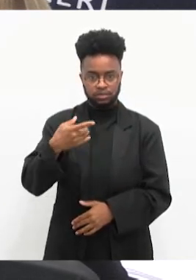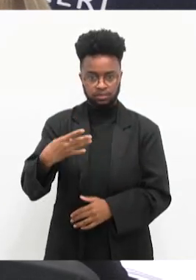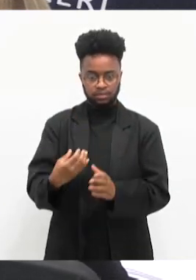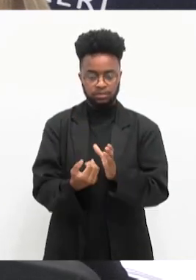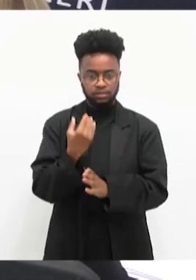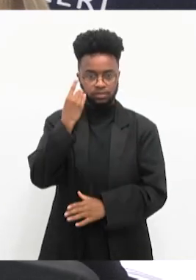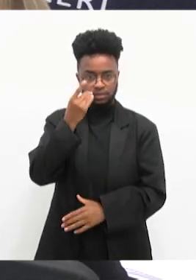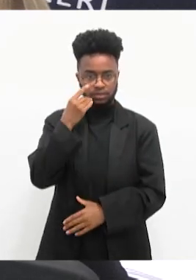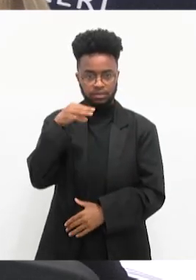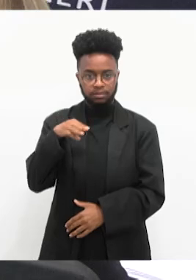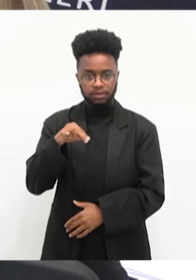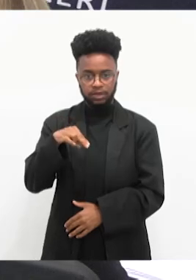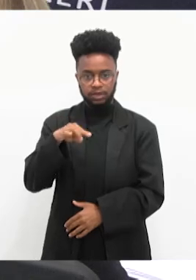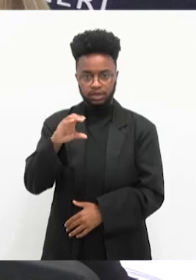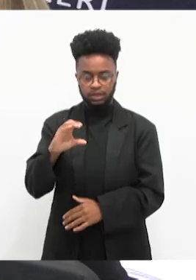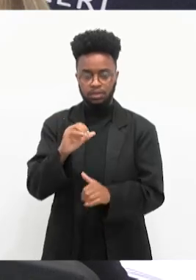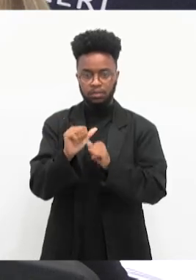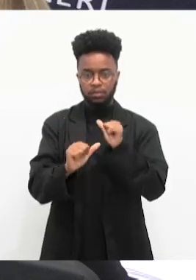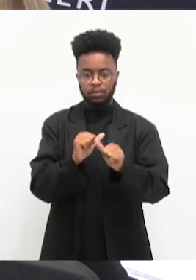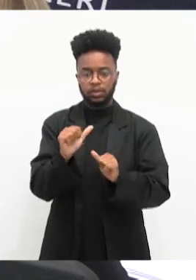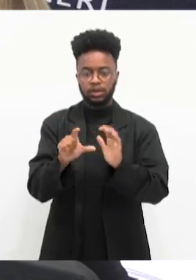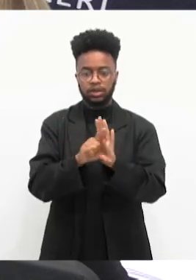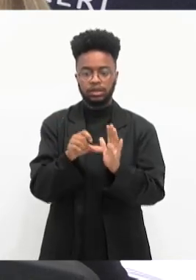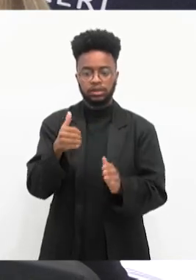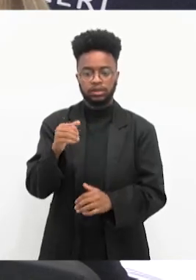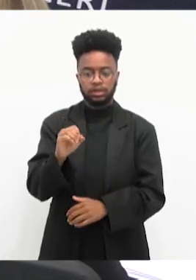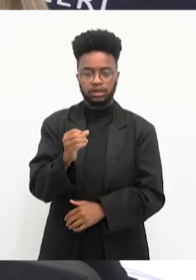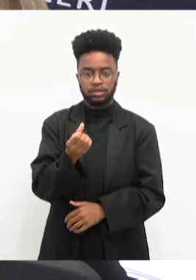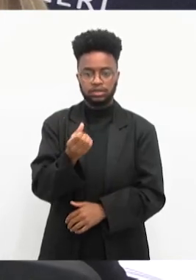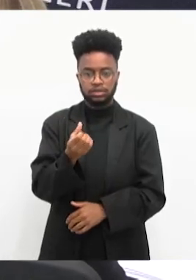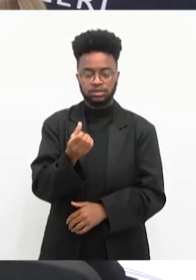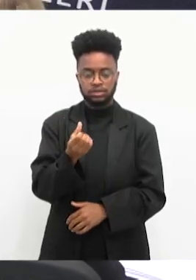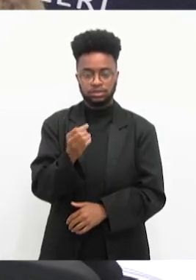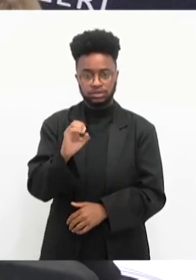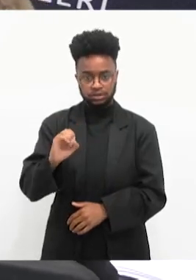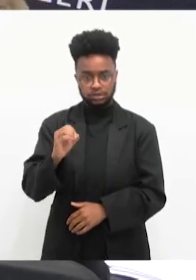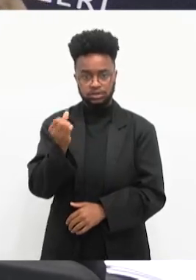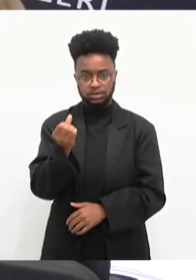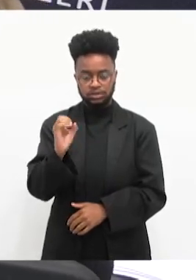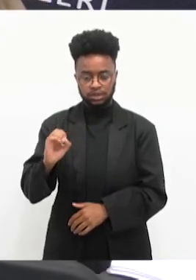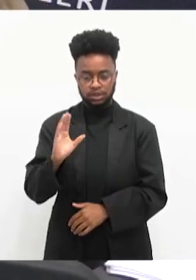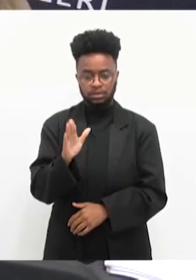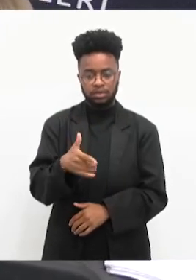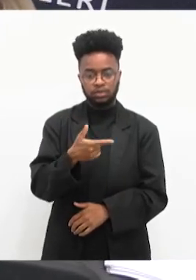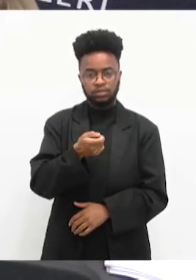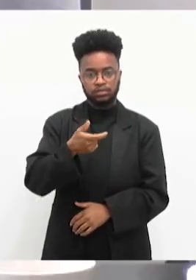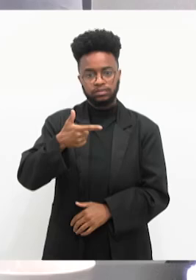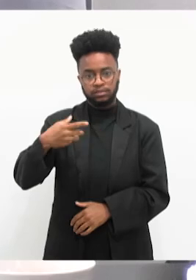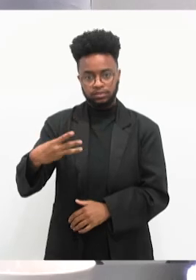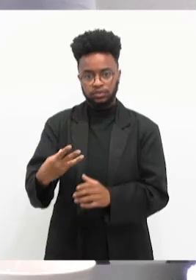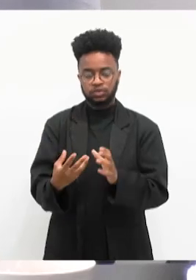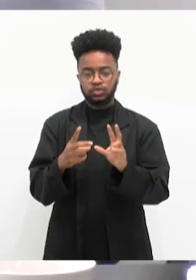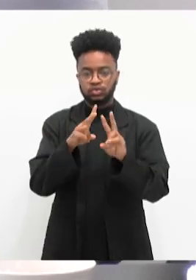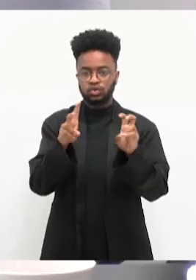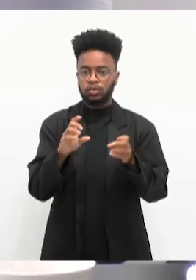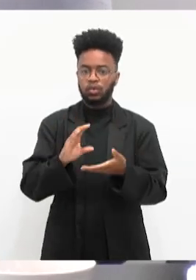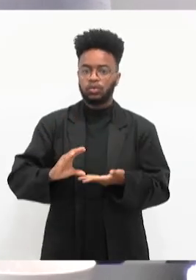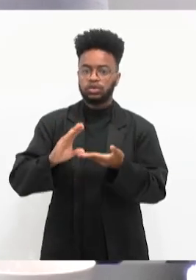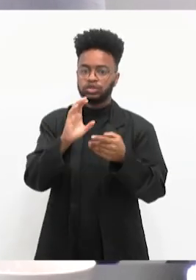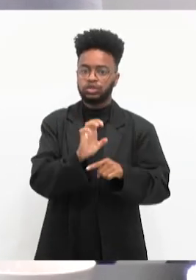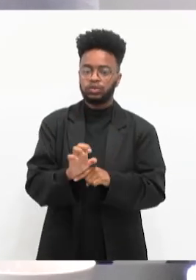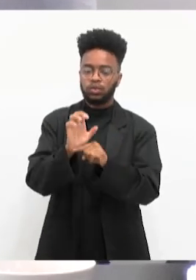deputado Carlos Mink, que altera a lei 10.060 de 7 de julho de 23, que dispõe sobre o Conselho Estadual de Meio